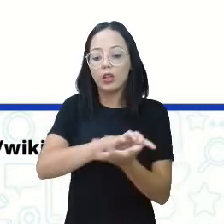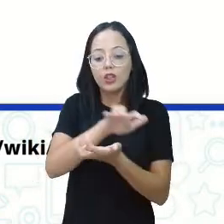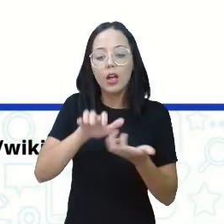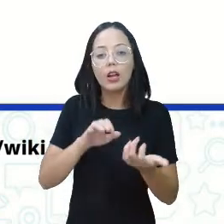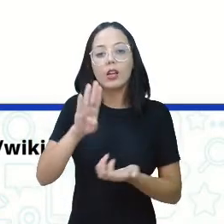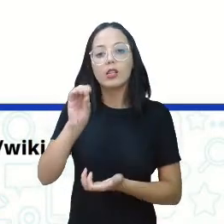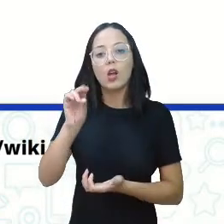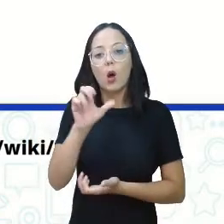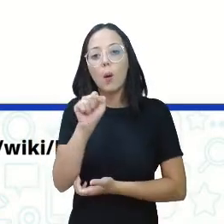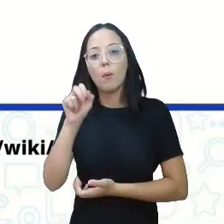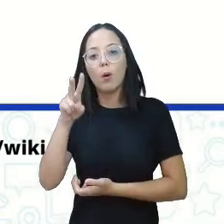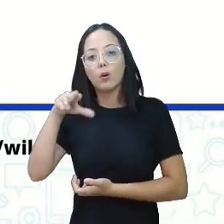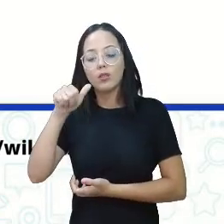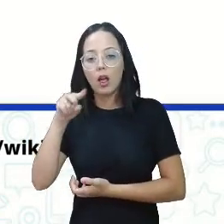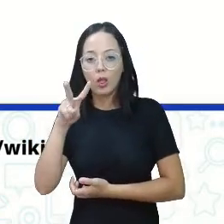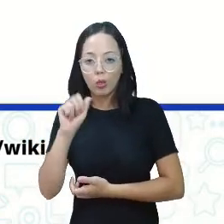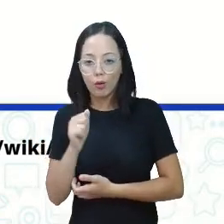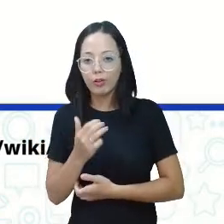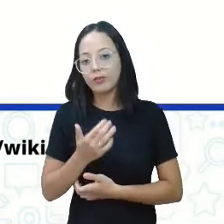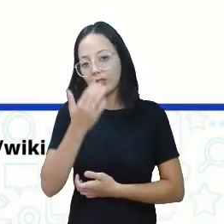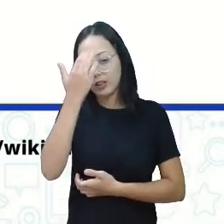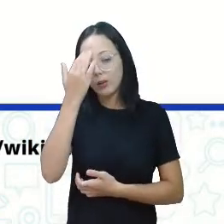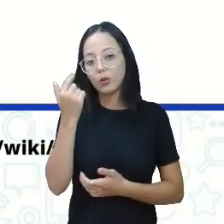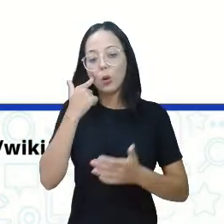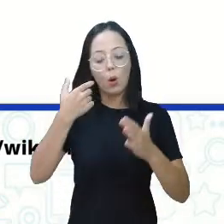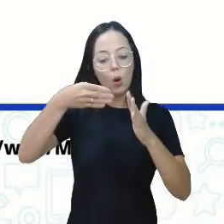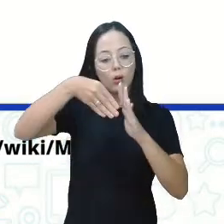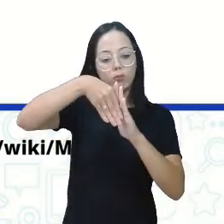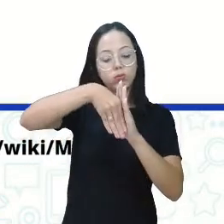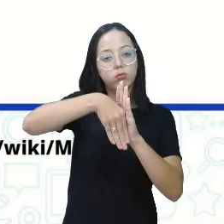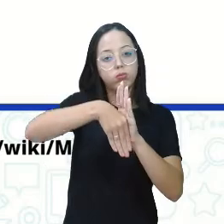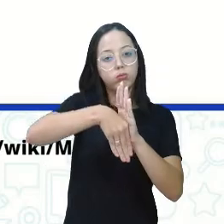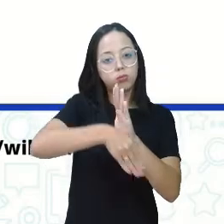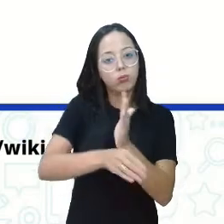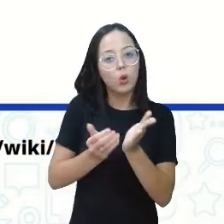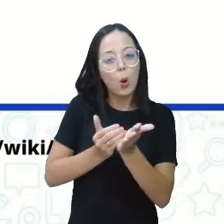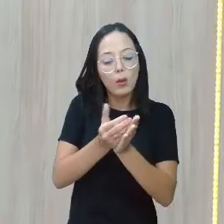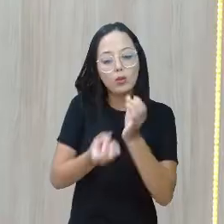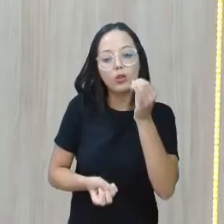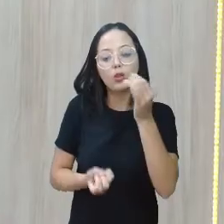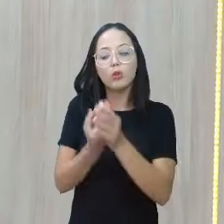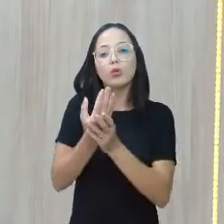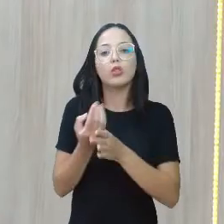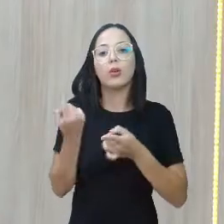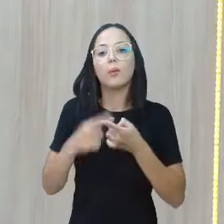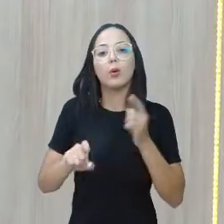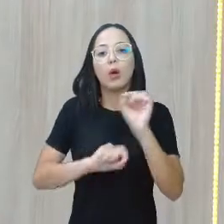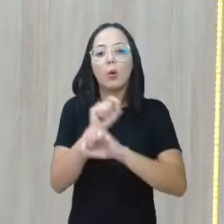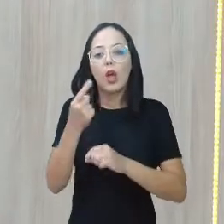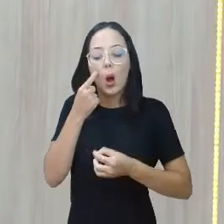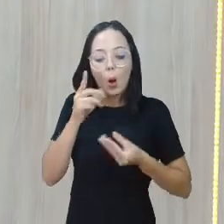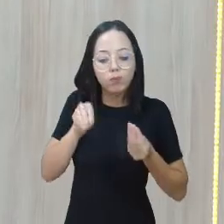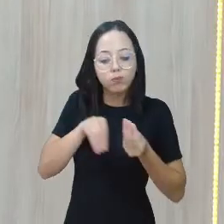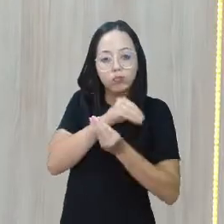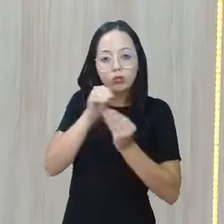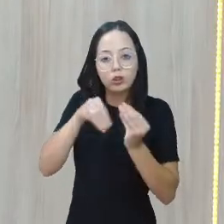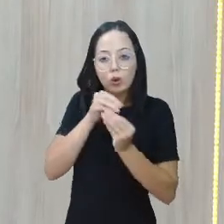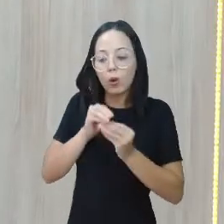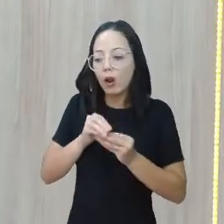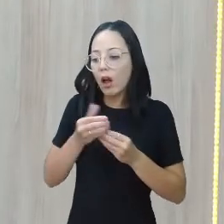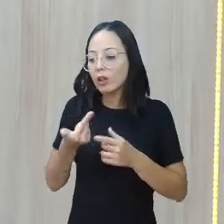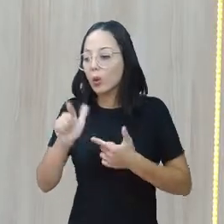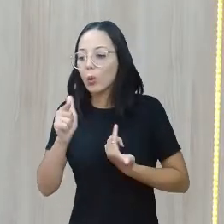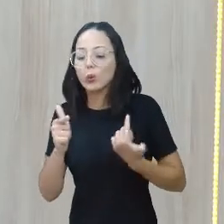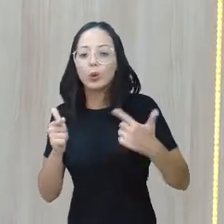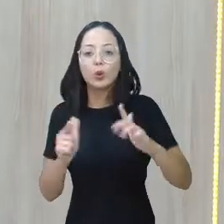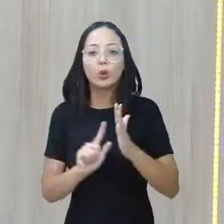seja, estava declinando. Então, a MPB começou a surgir por quê? Porque veio essa miscigenação de outros,